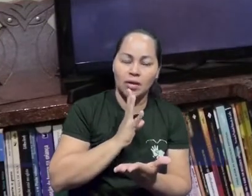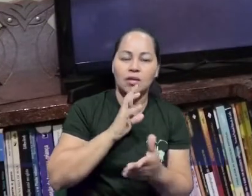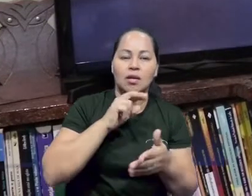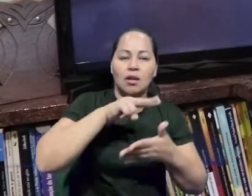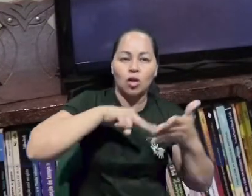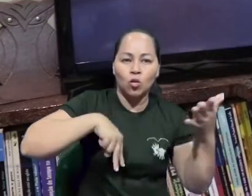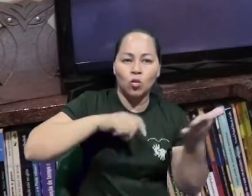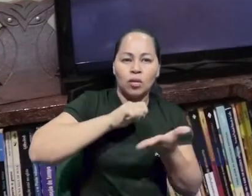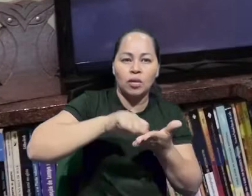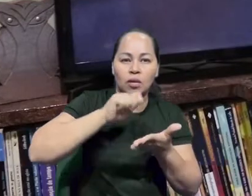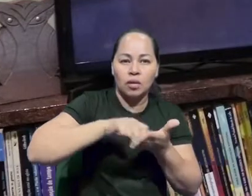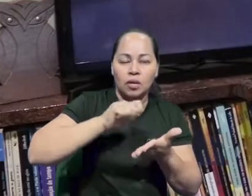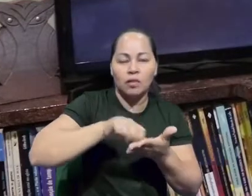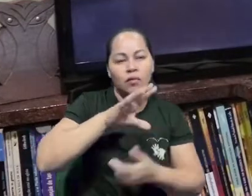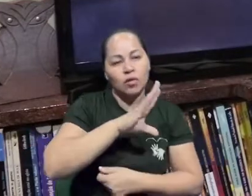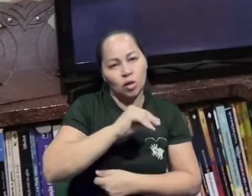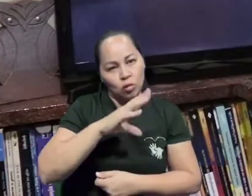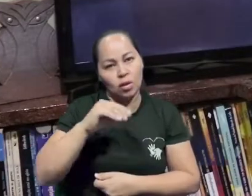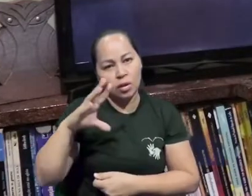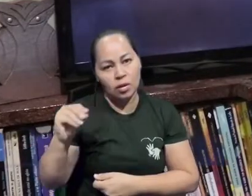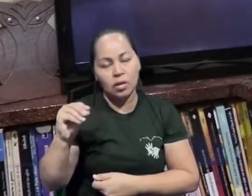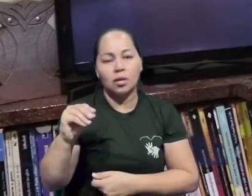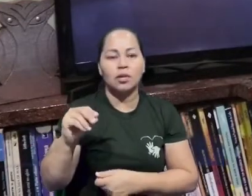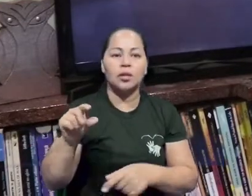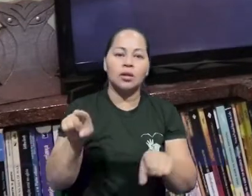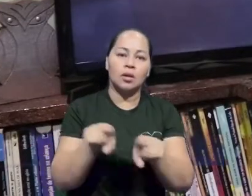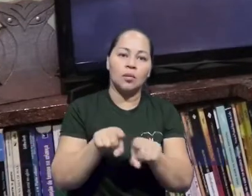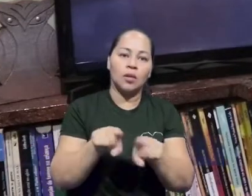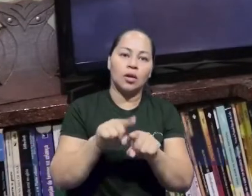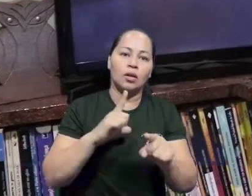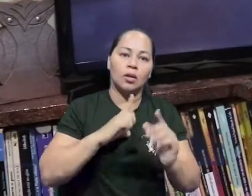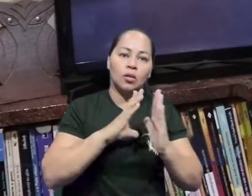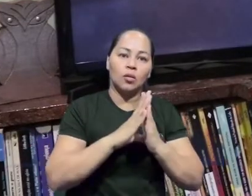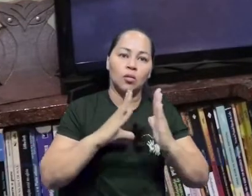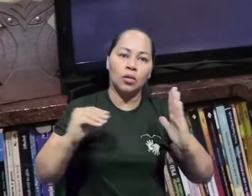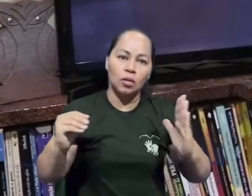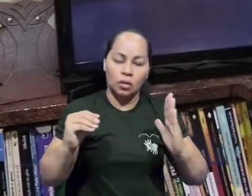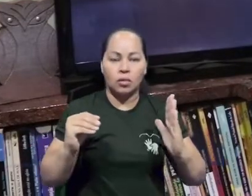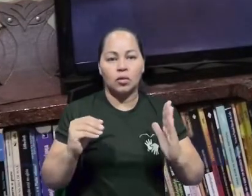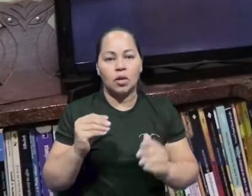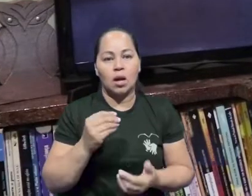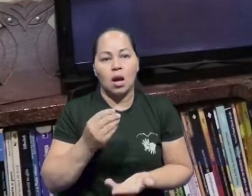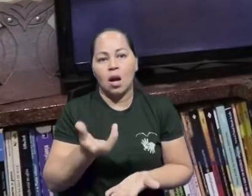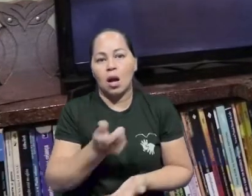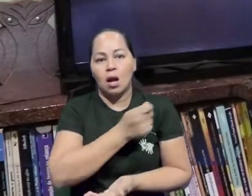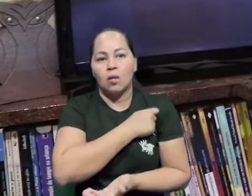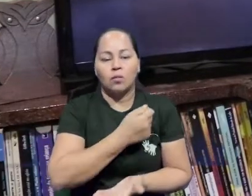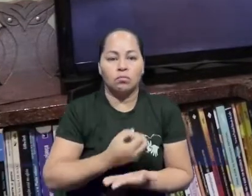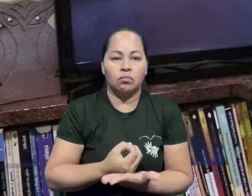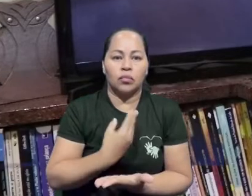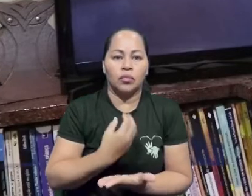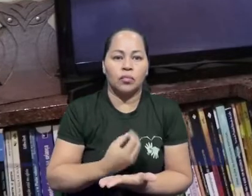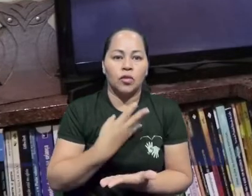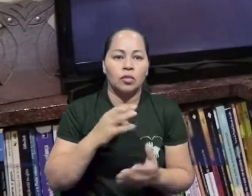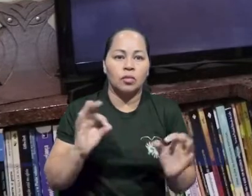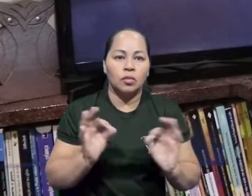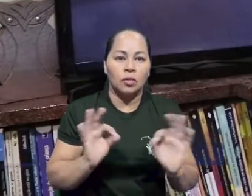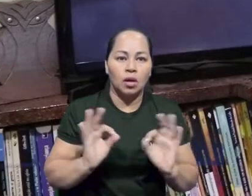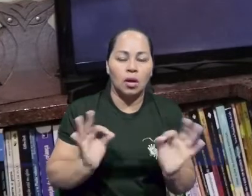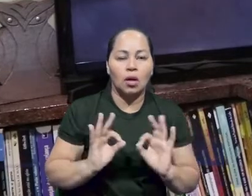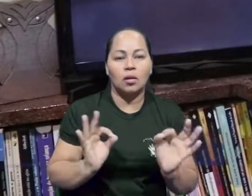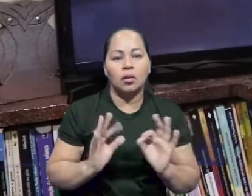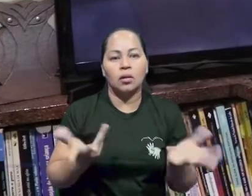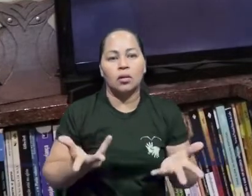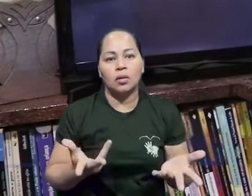uma compreensão maior, os adolescentes geralmente, e tem um modelo para alunos não alfabetizados, que